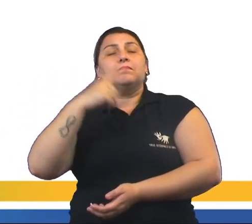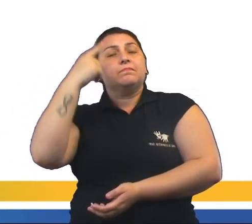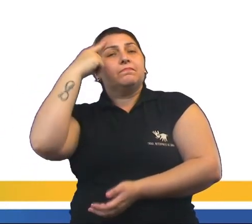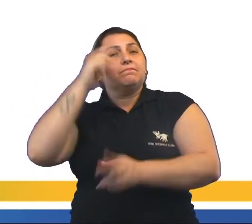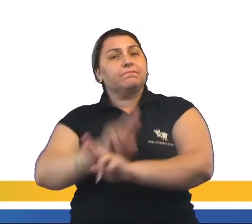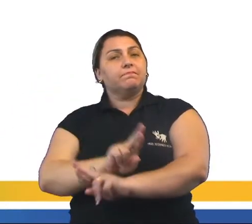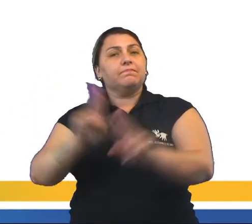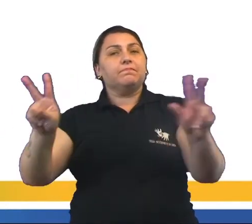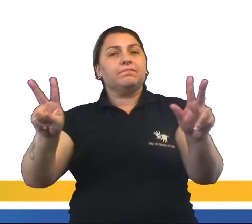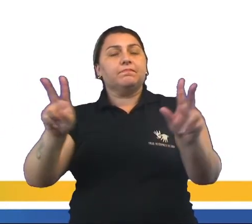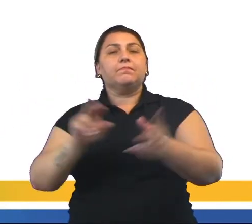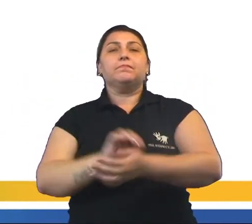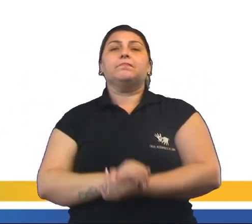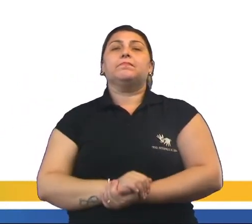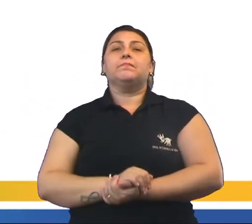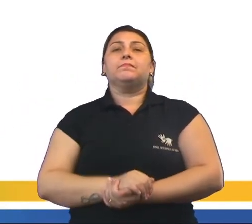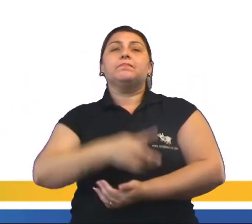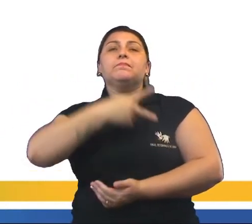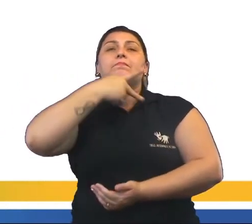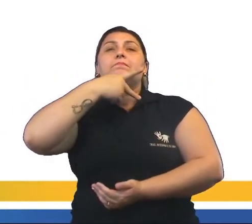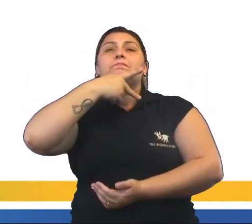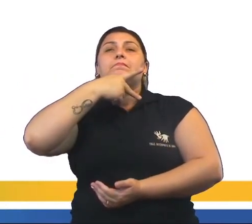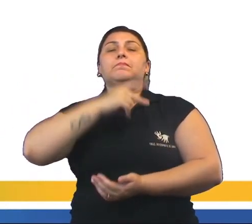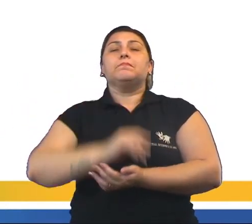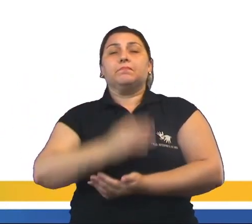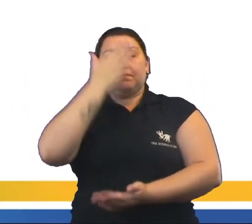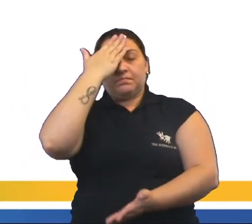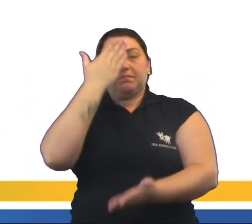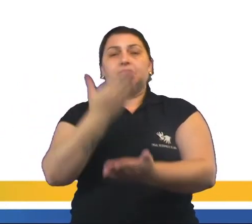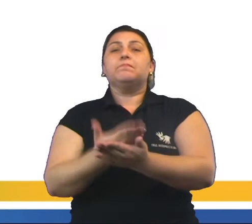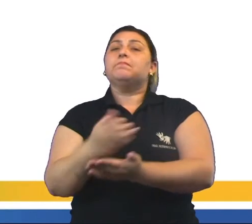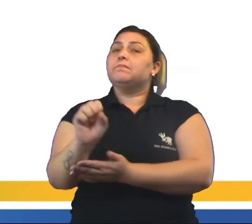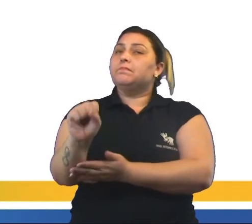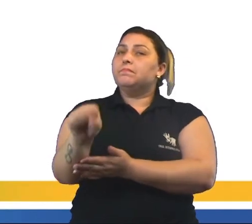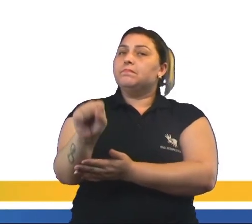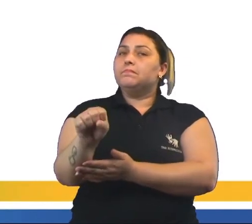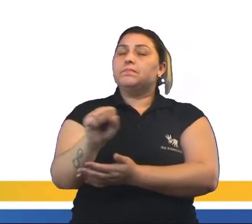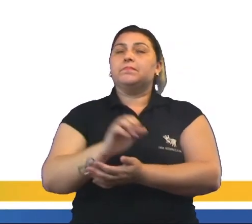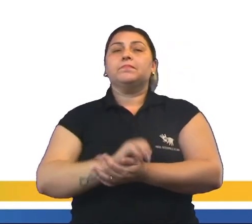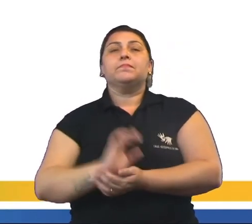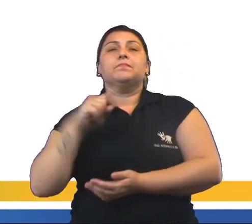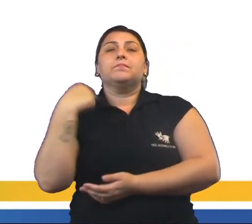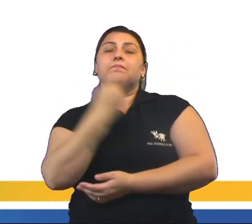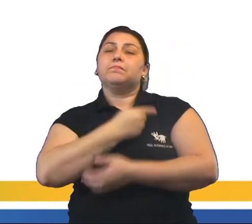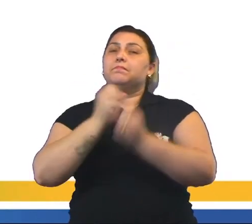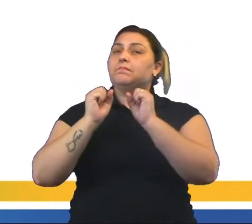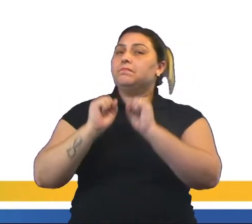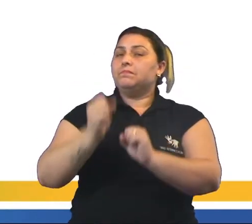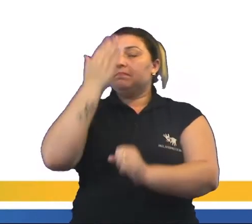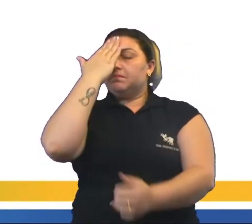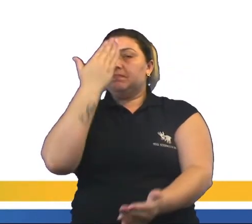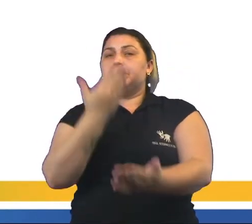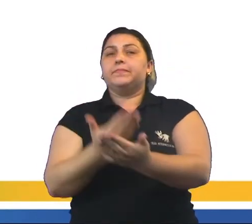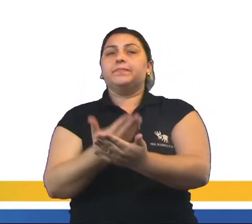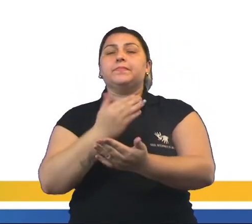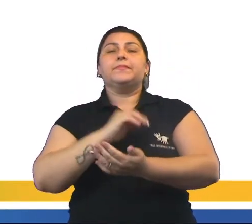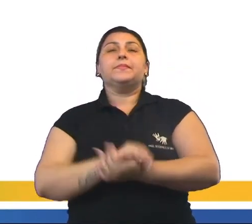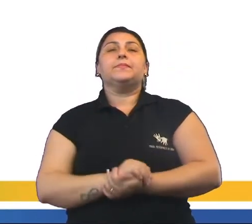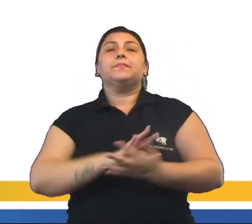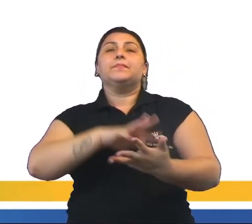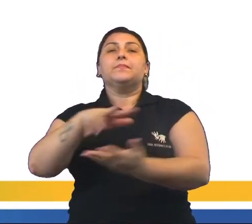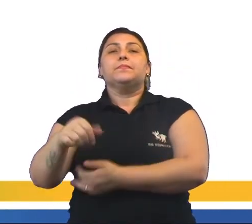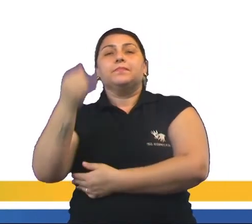totalmente diferente de Platão, né? Ele acreditava que sim, que a gente poderia acreditar, né, no mundo